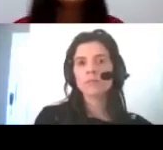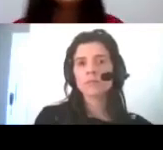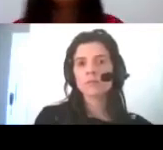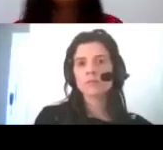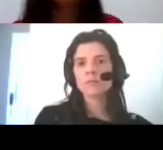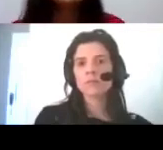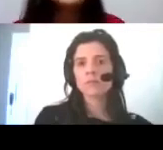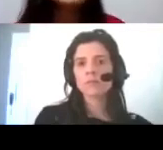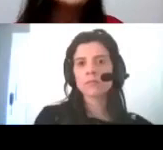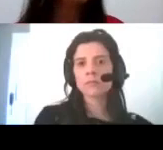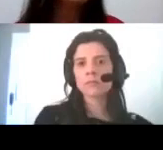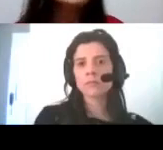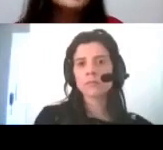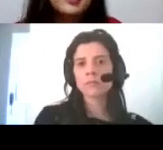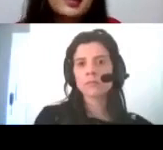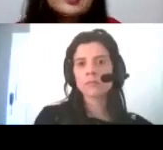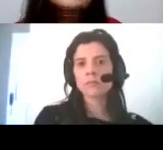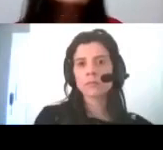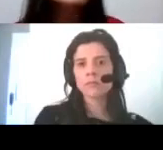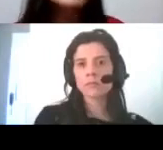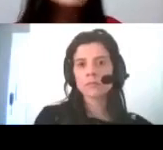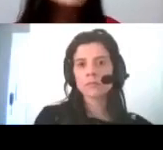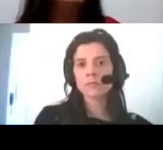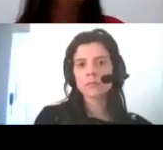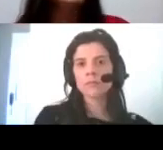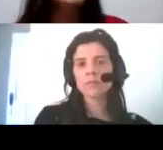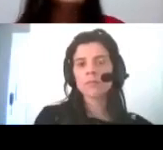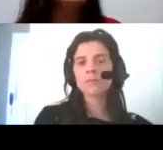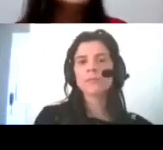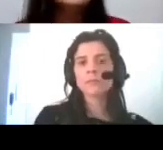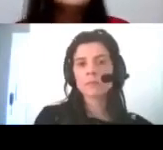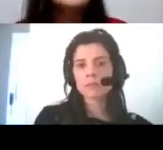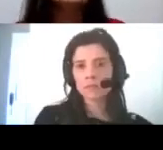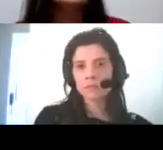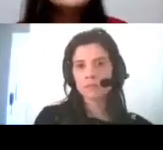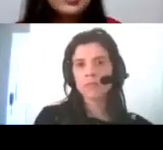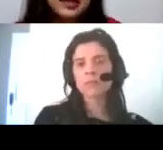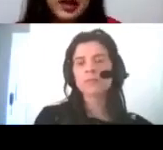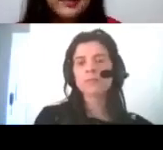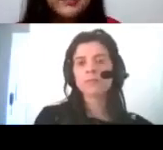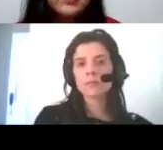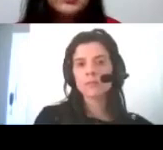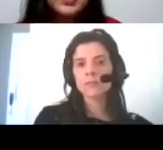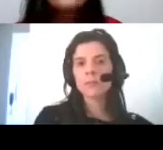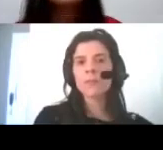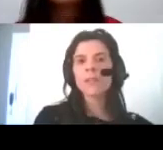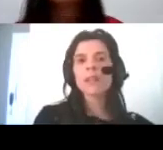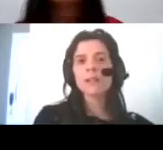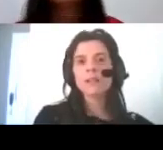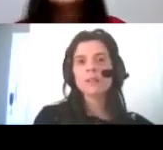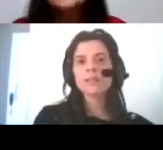que não se permita errar no sentido de não atender o que está na lei,